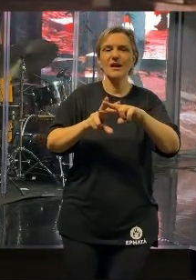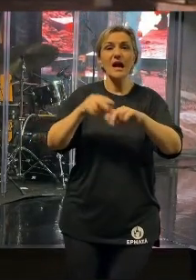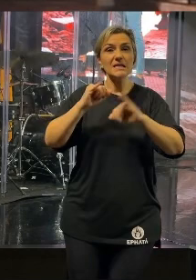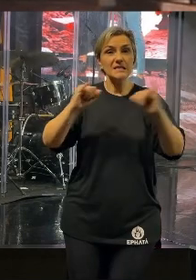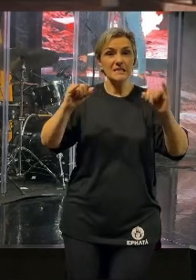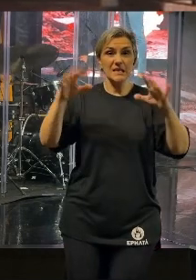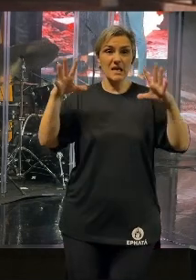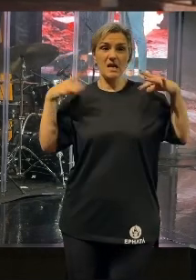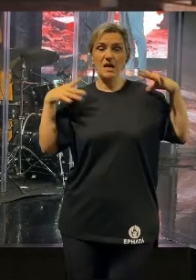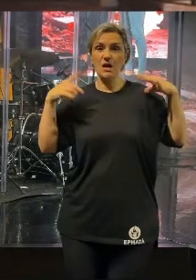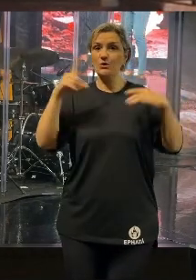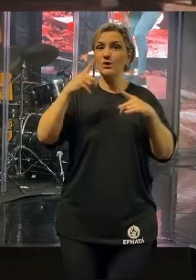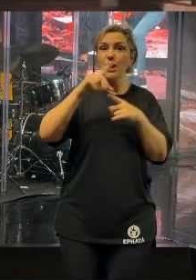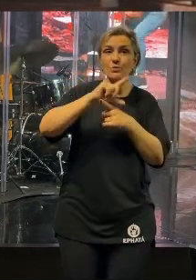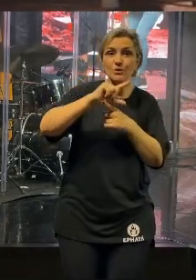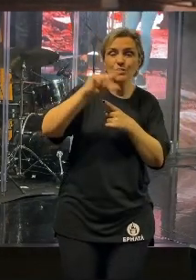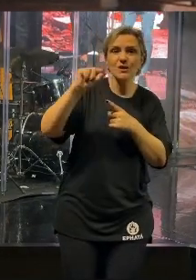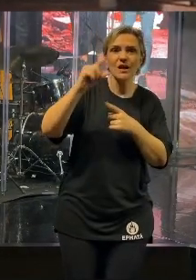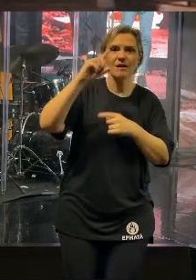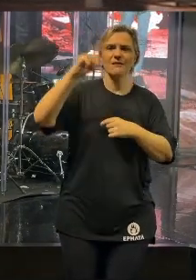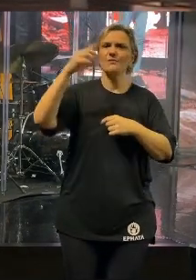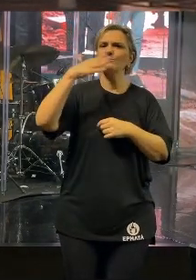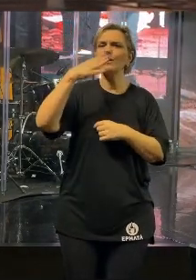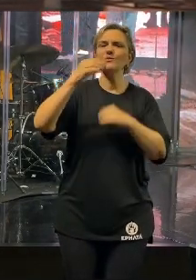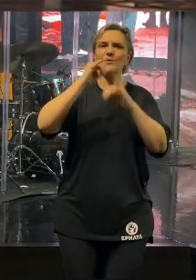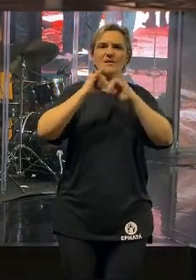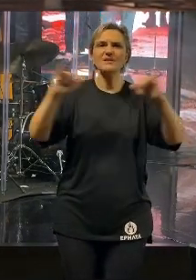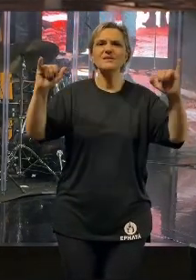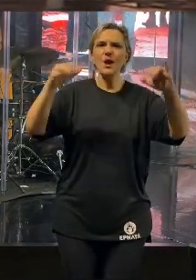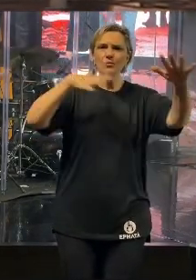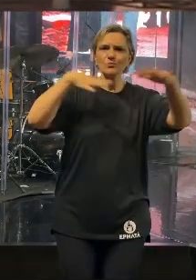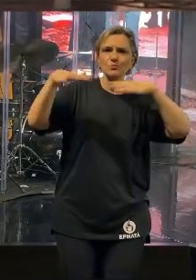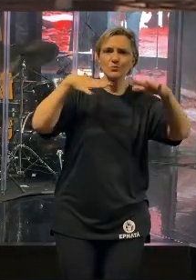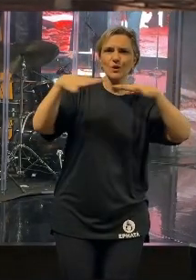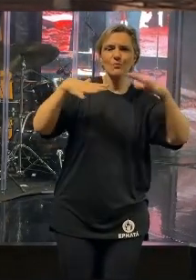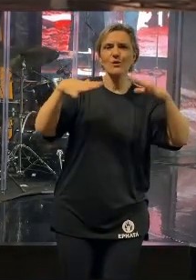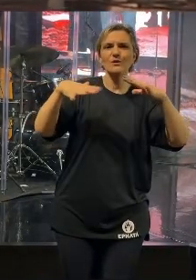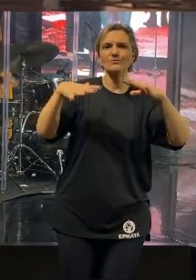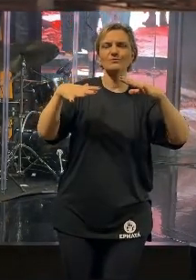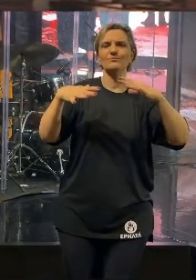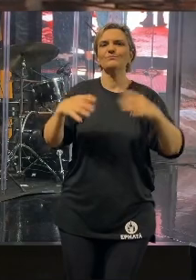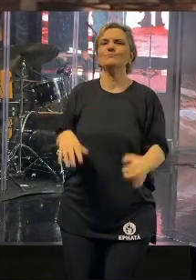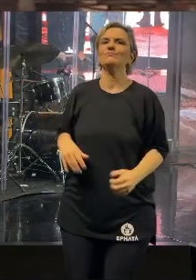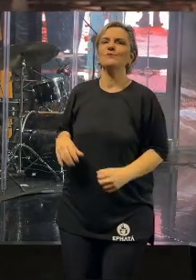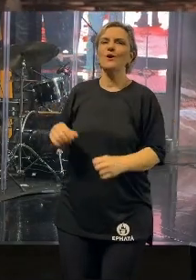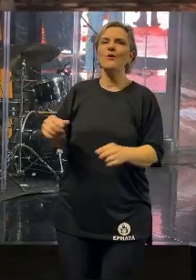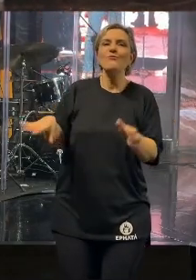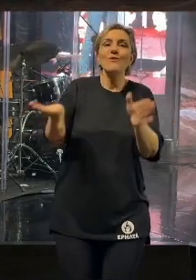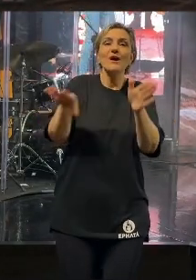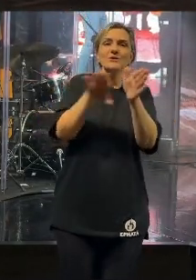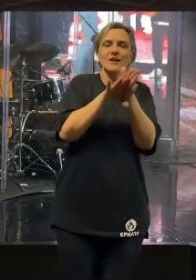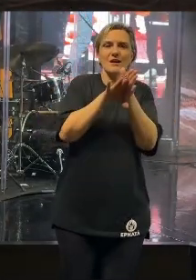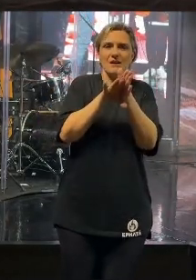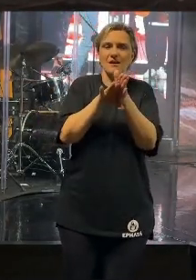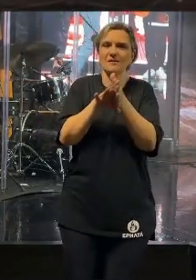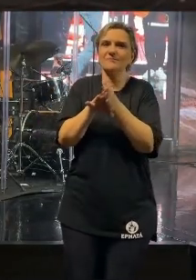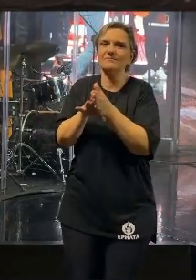tirar, Deus me pede para te dizer: o terremoto está